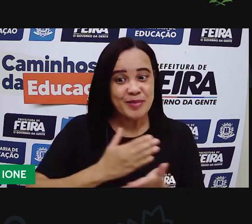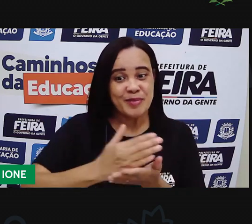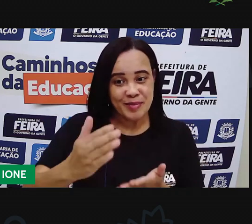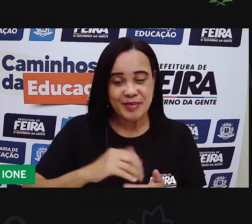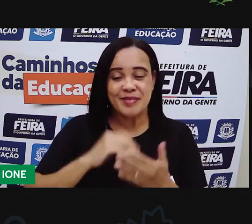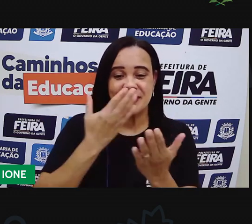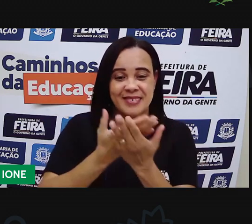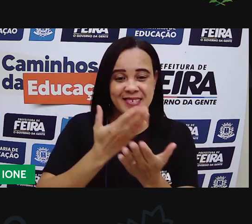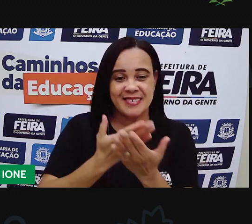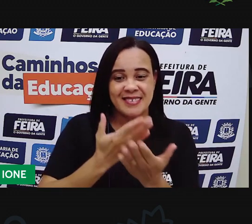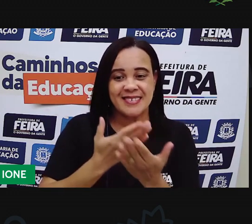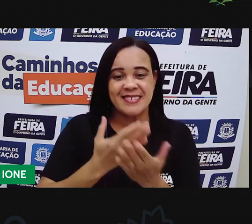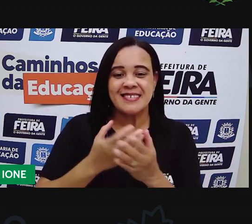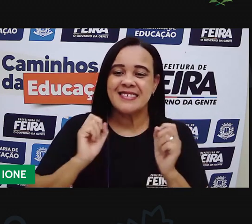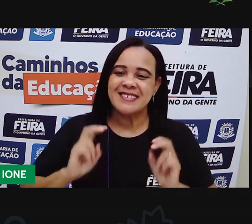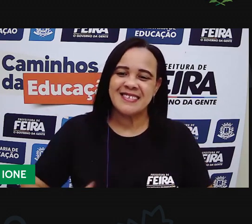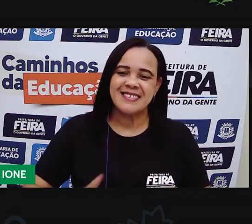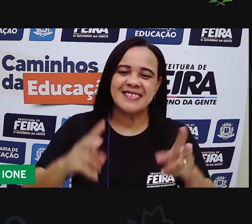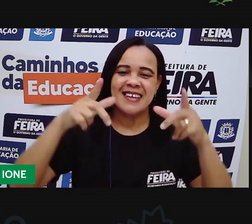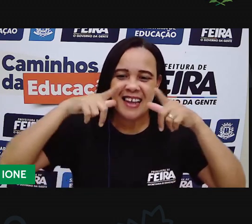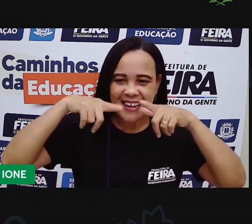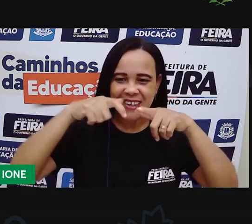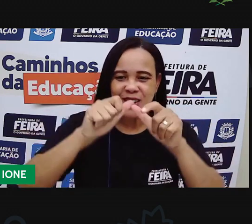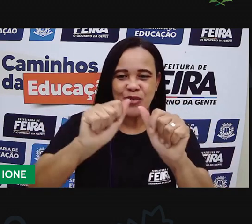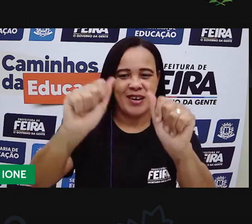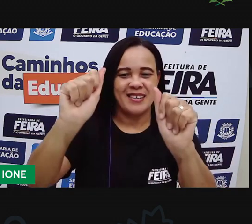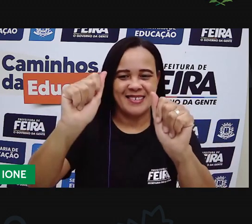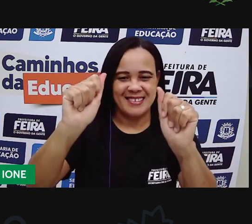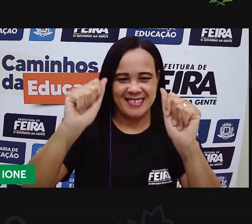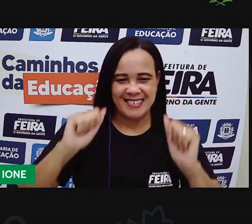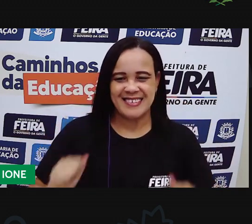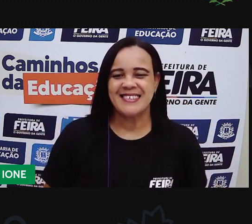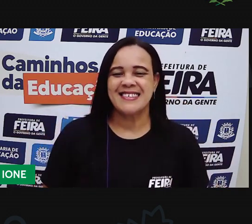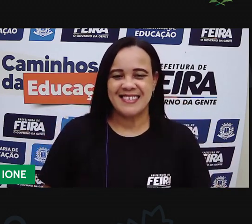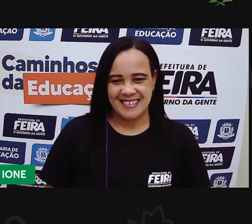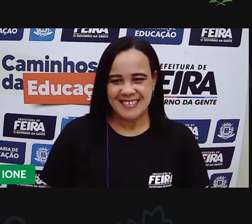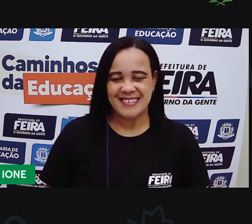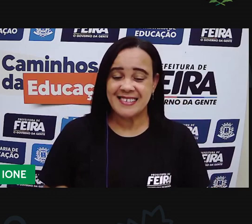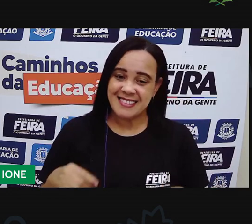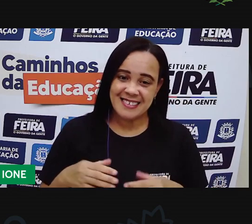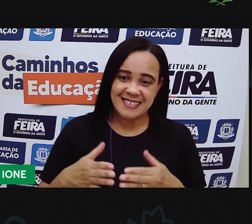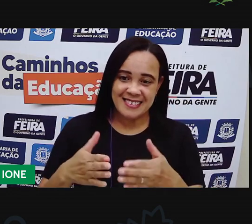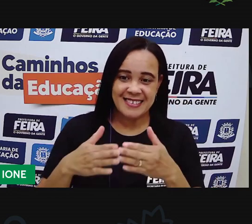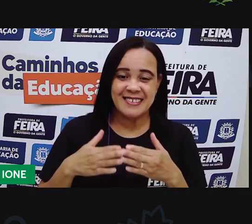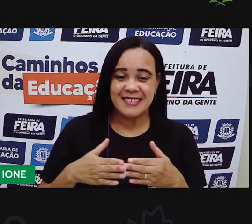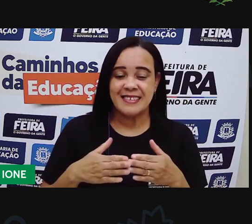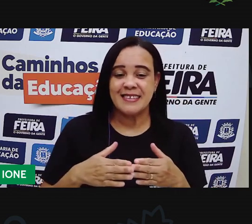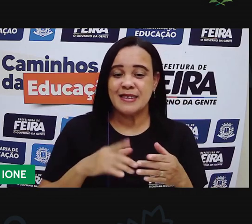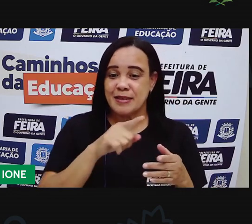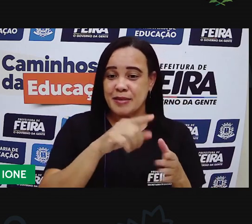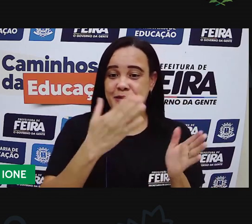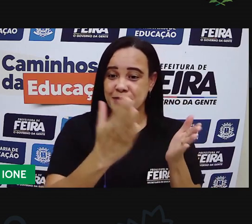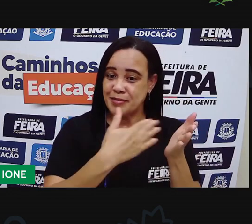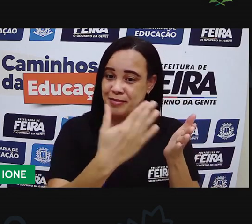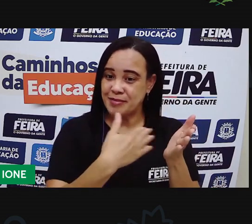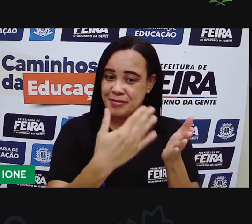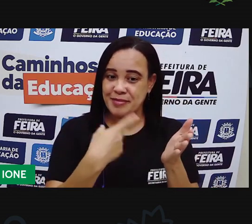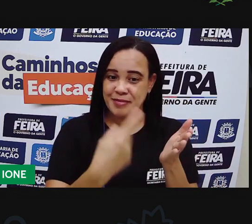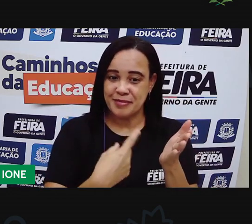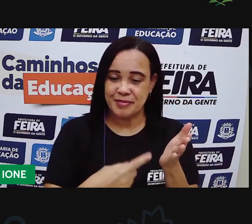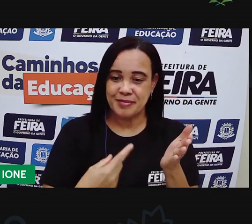gente vai continuar com a aula de linguagem. E eu trouxe para essa aula um livro